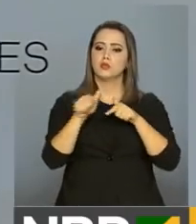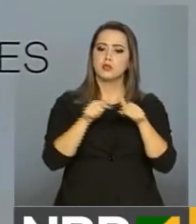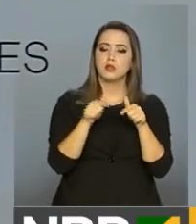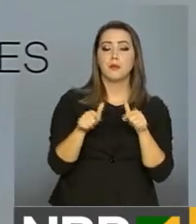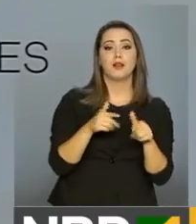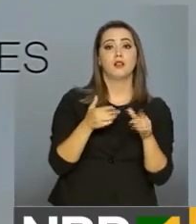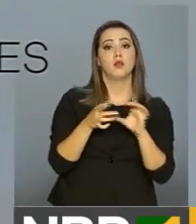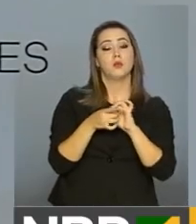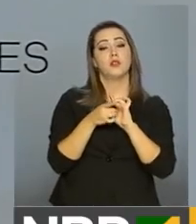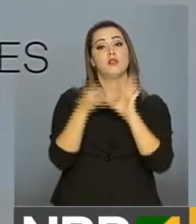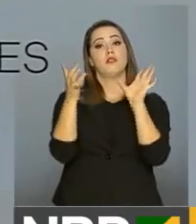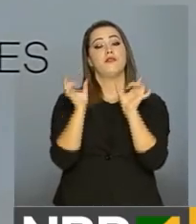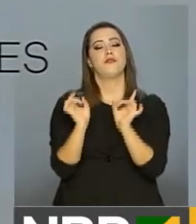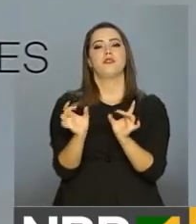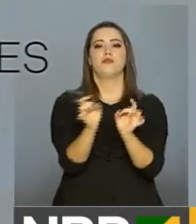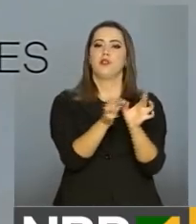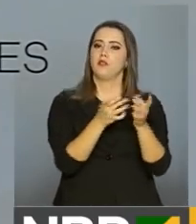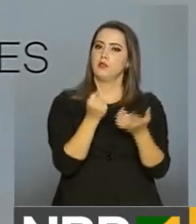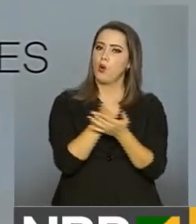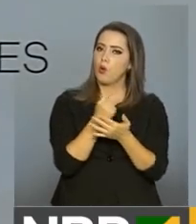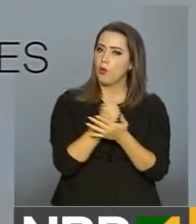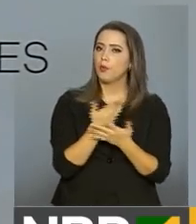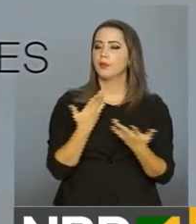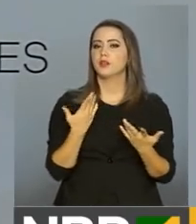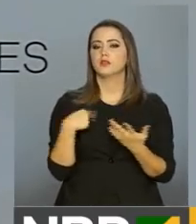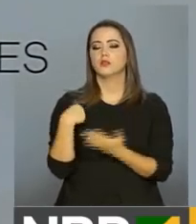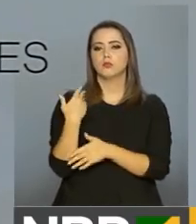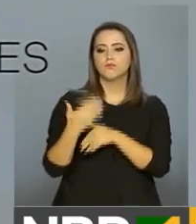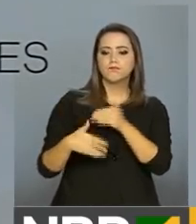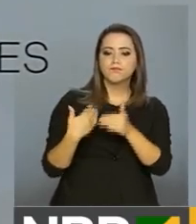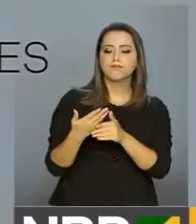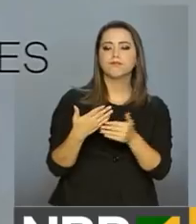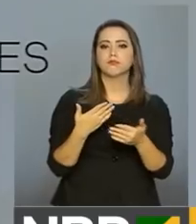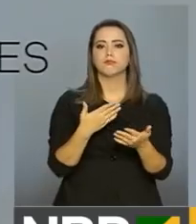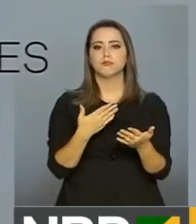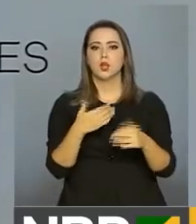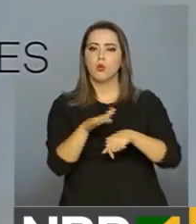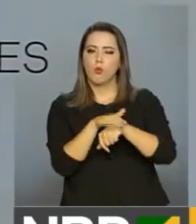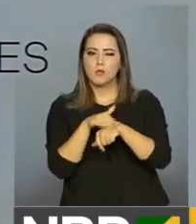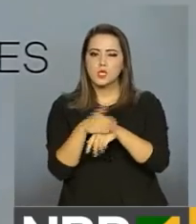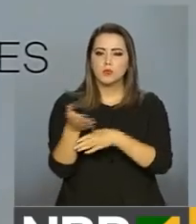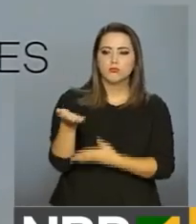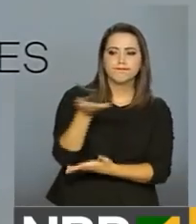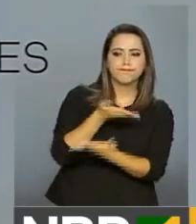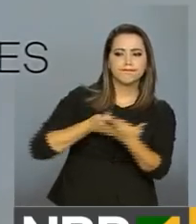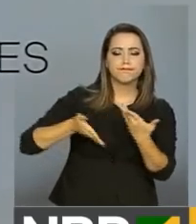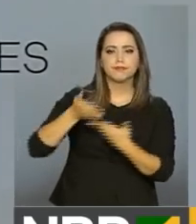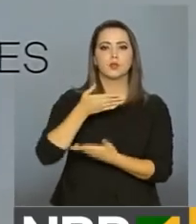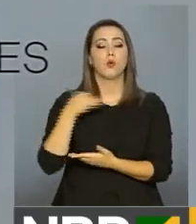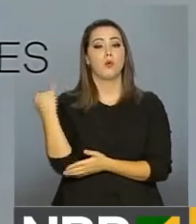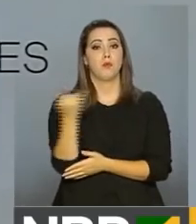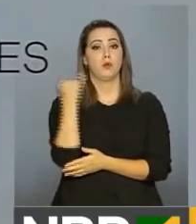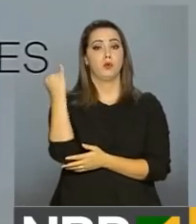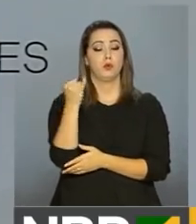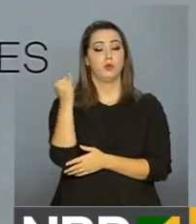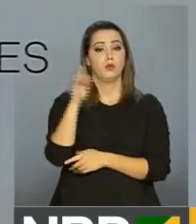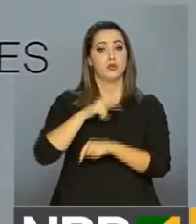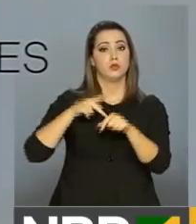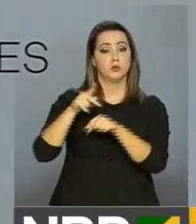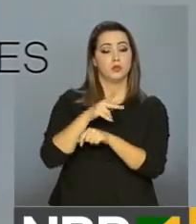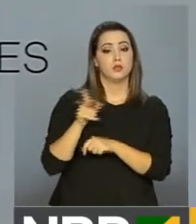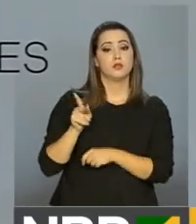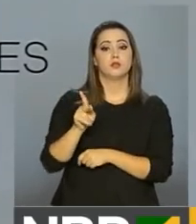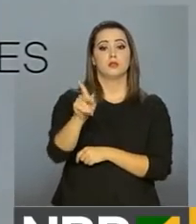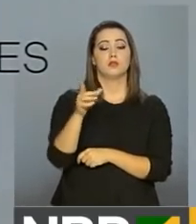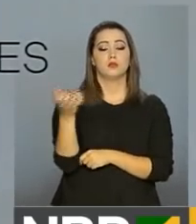comércio. Temos progredido em negociações com parceiros expressivos, sempre tendo por marco